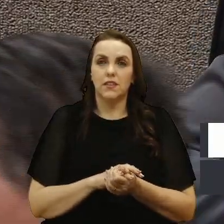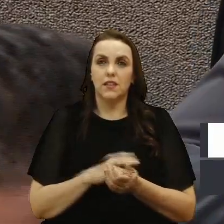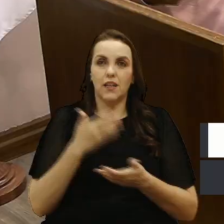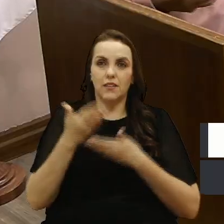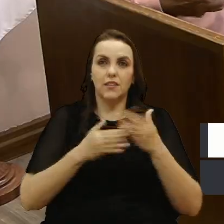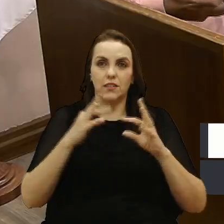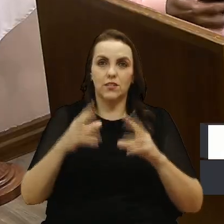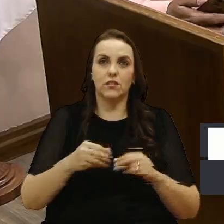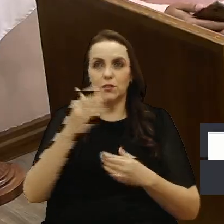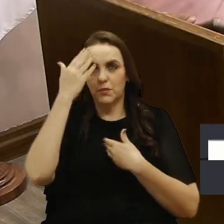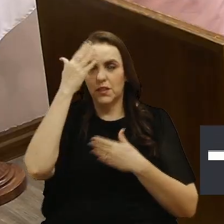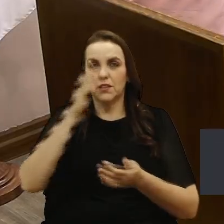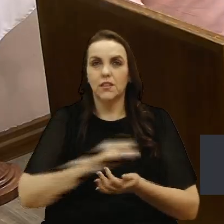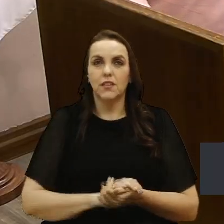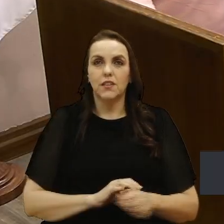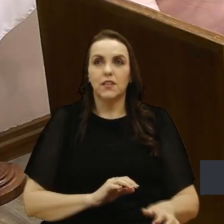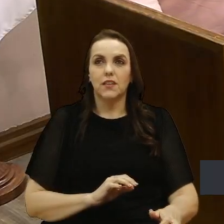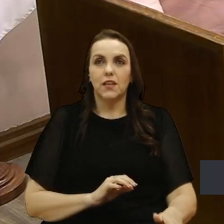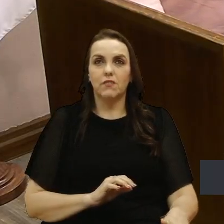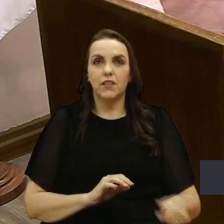Obrigado.